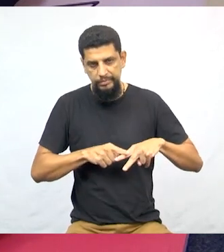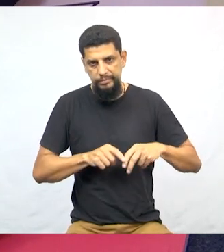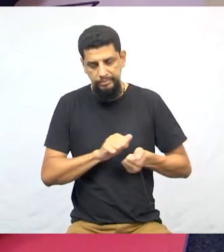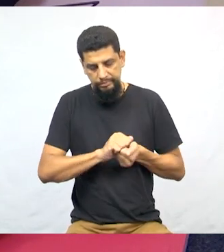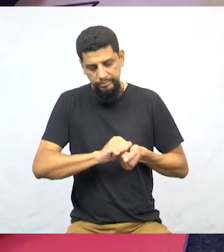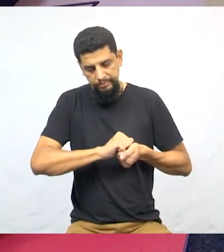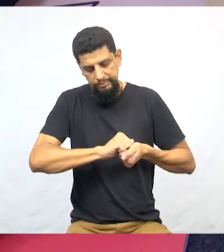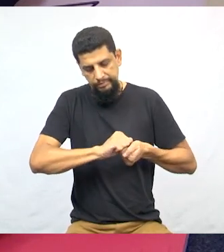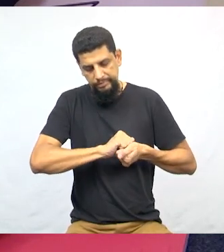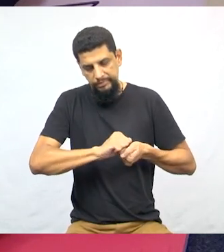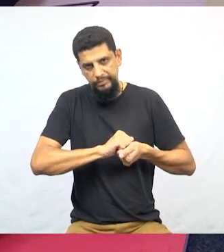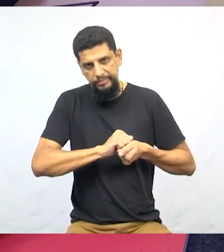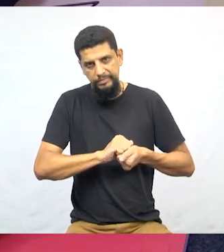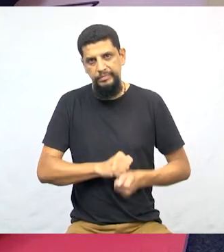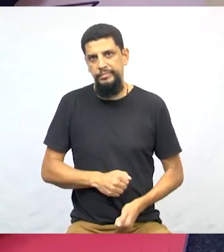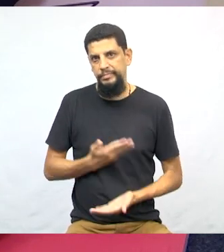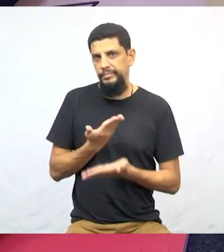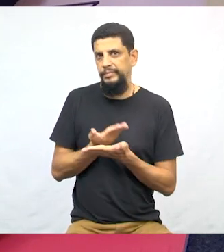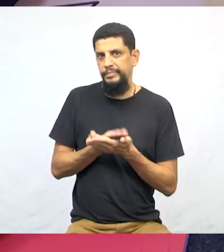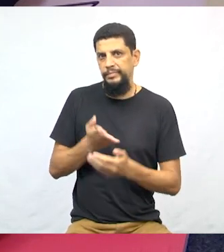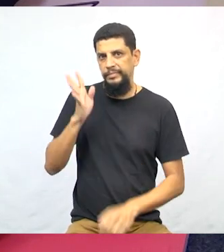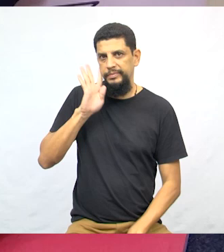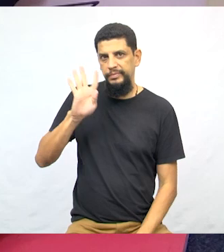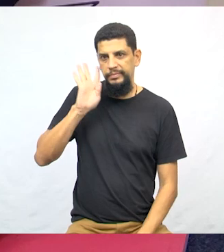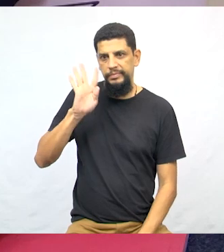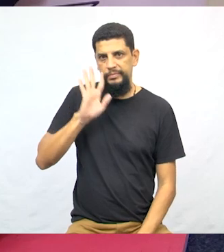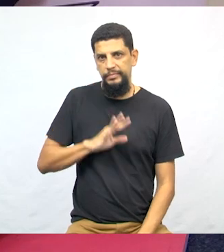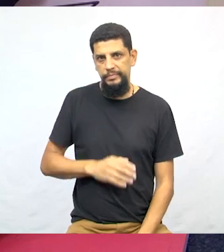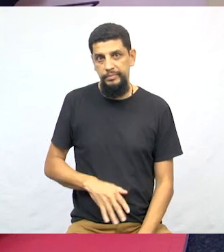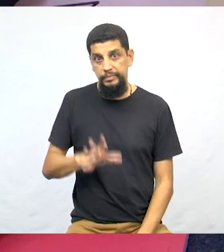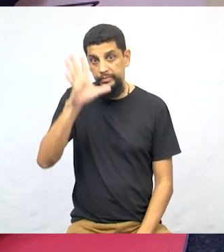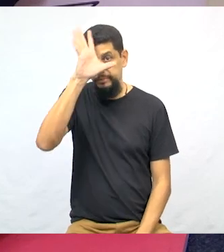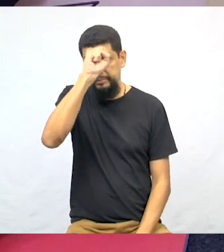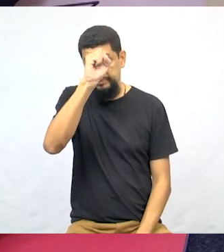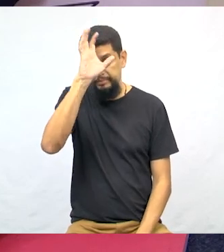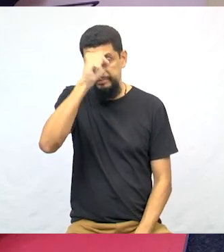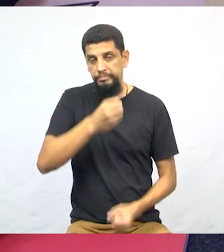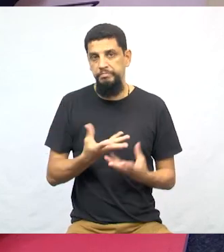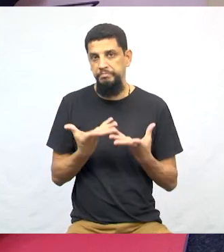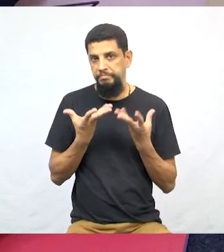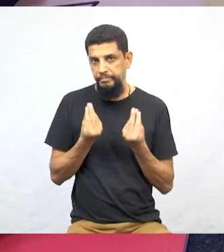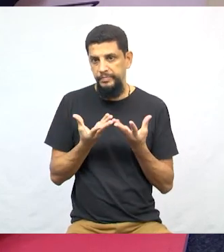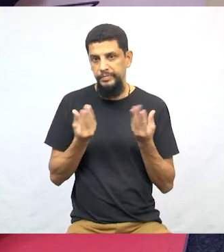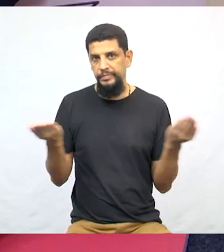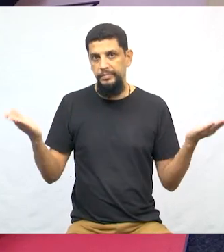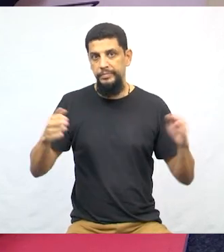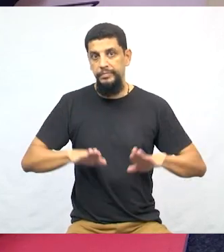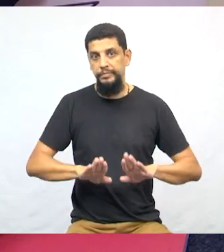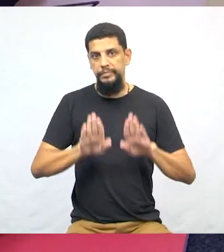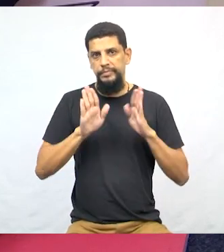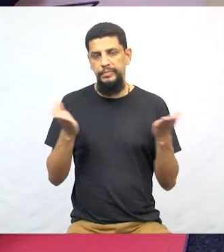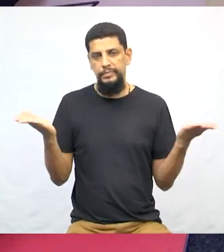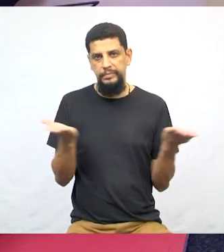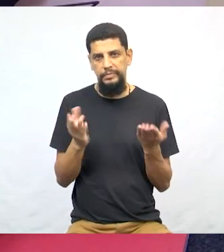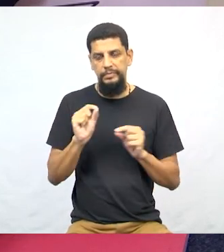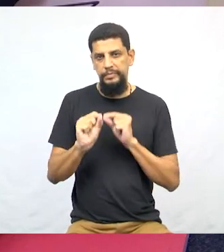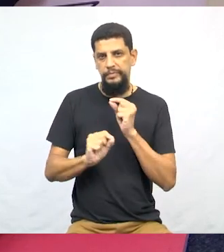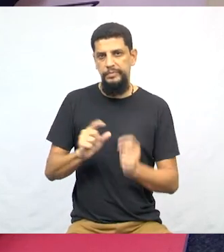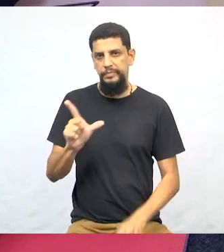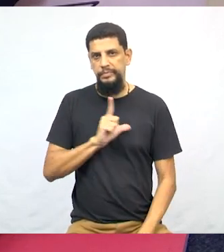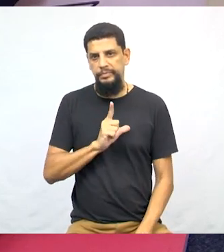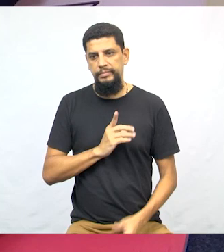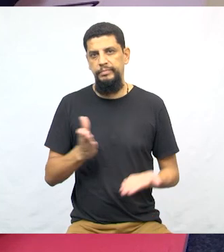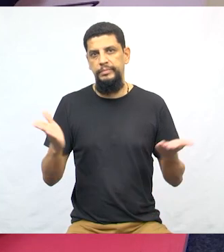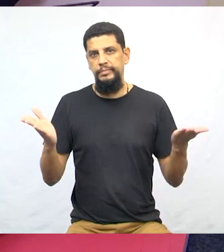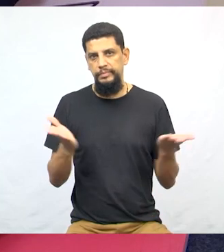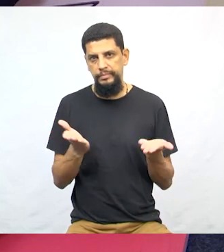pé. Isso mesmo, foi uma aula muito divertida e de muito aprendizado também. Mas hoje, o que